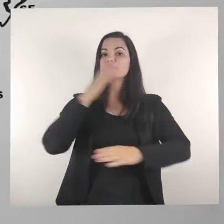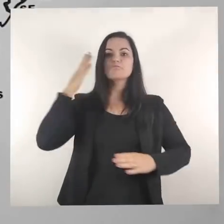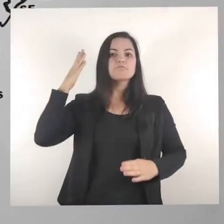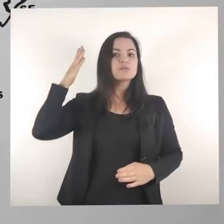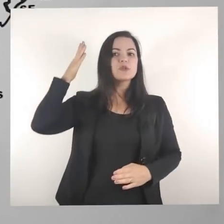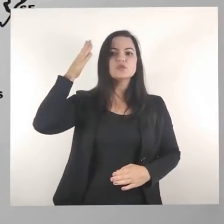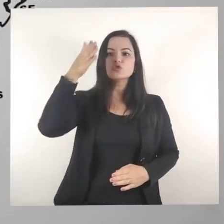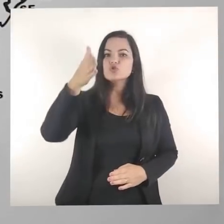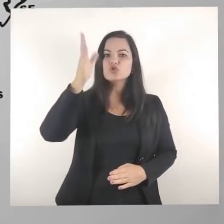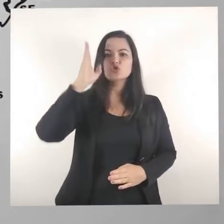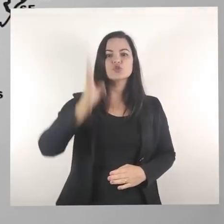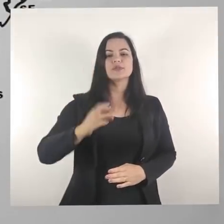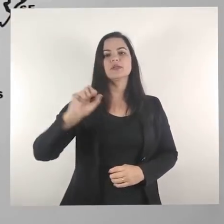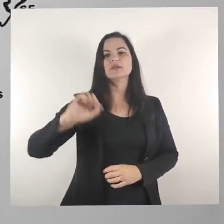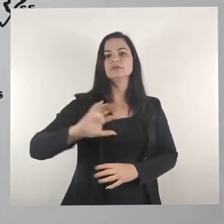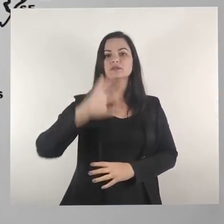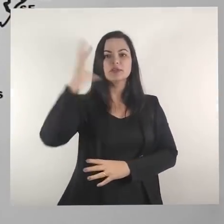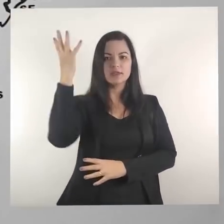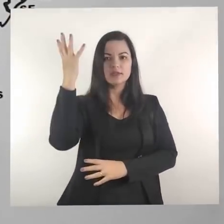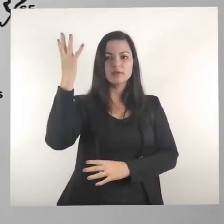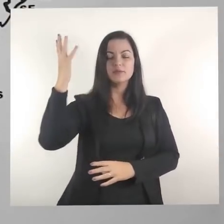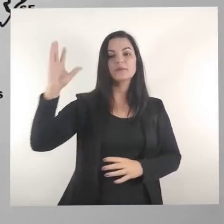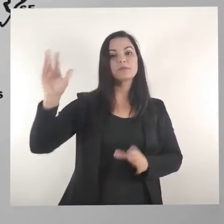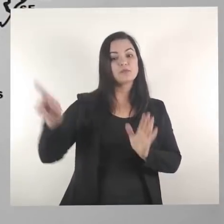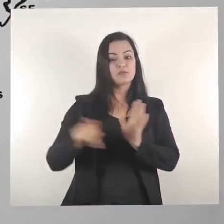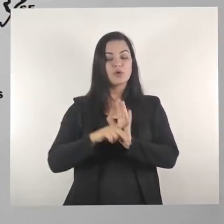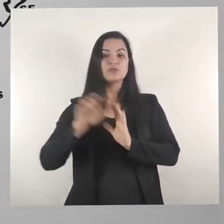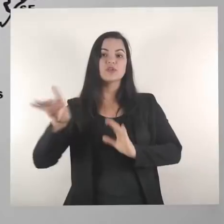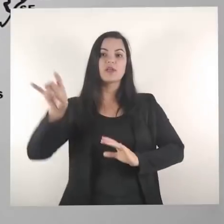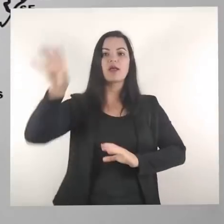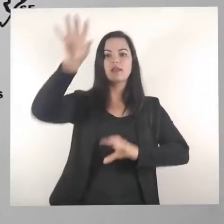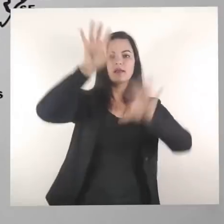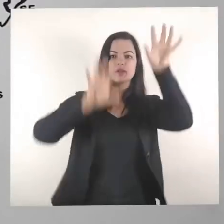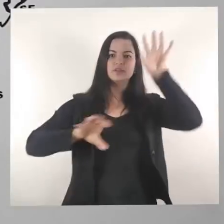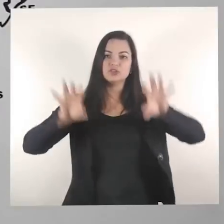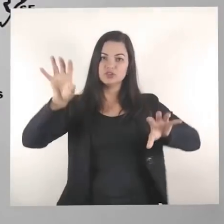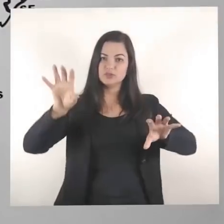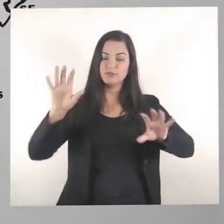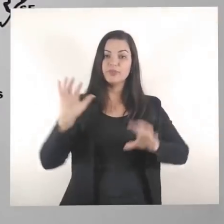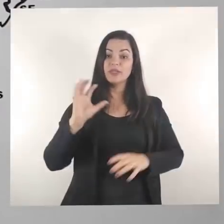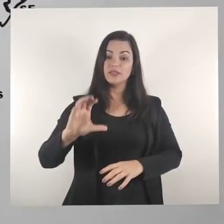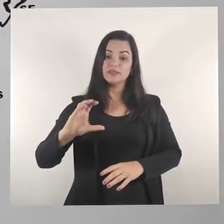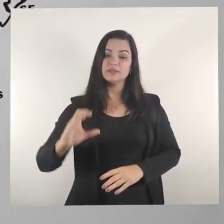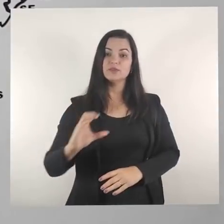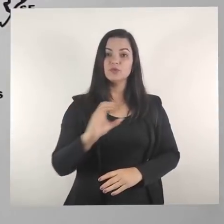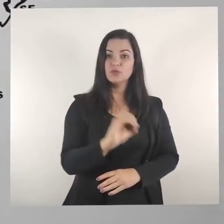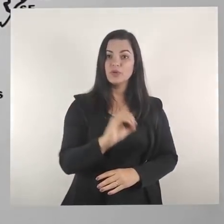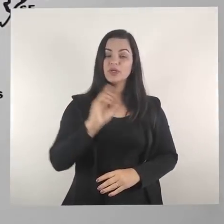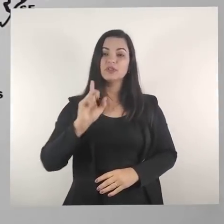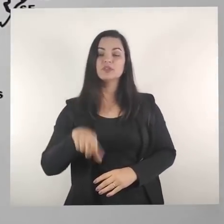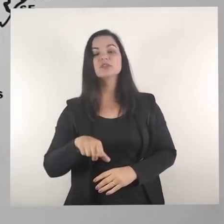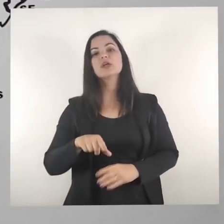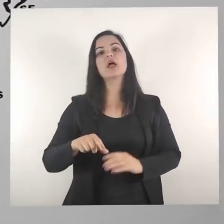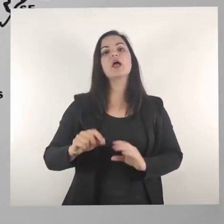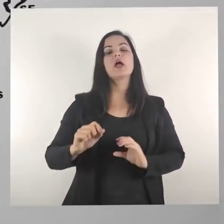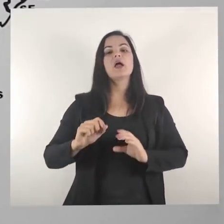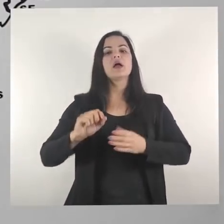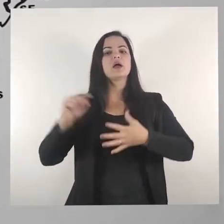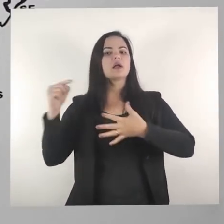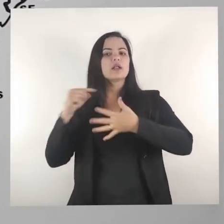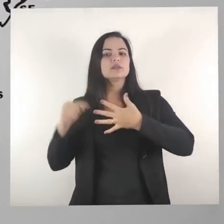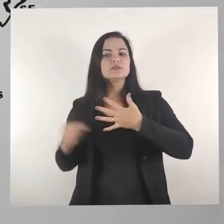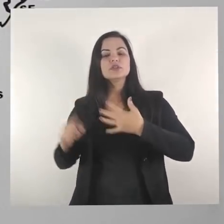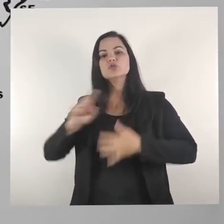diretamente no clima da região. Na região centro-oeste, o clima ele é classificado como tropical